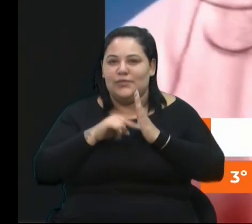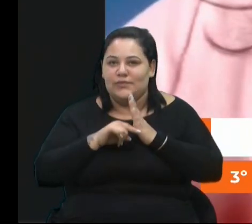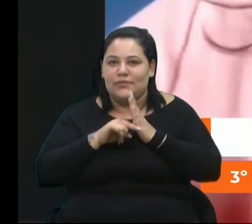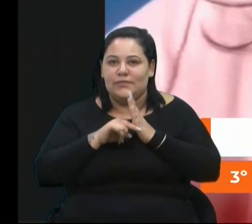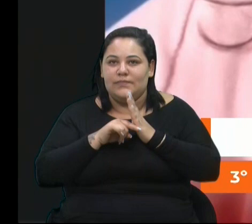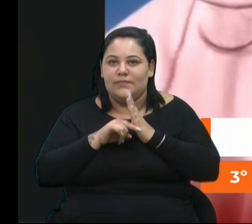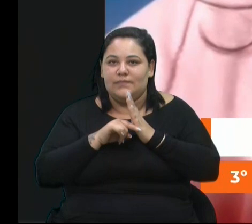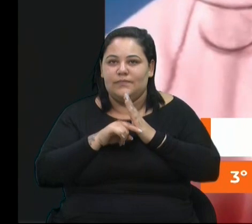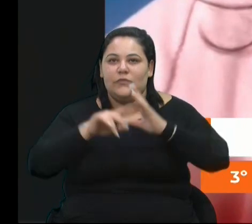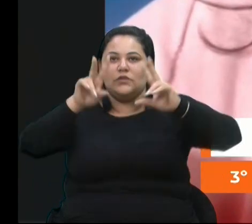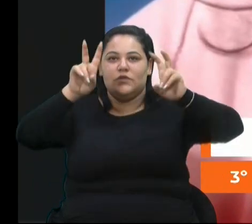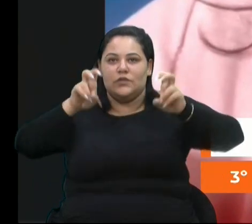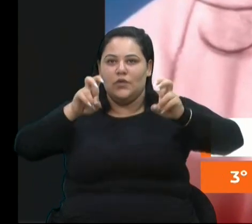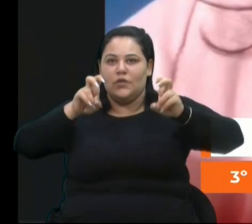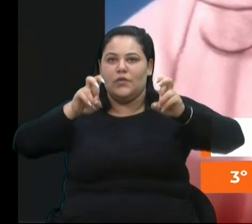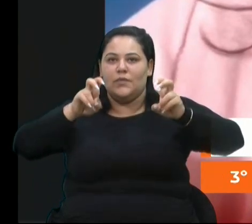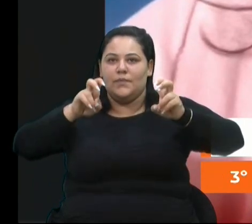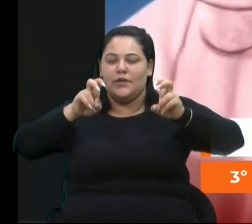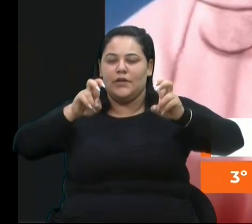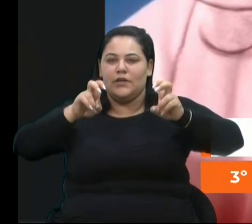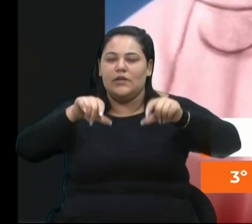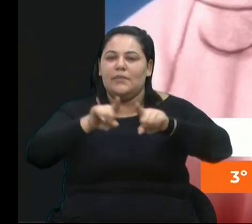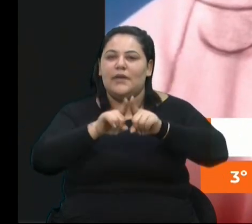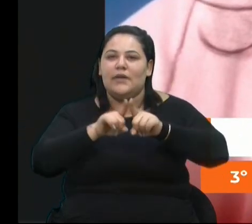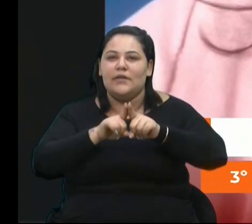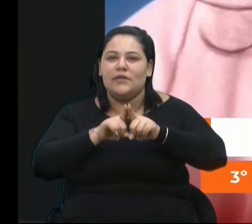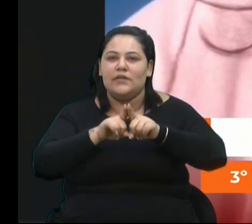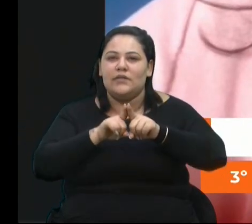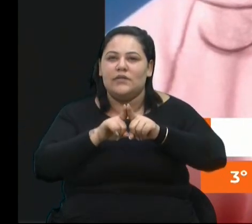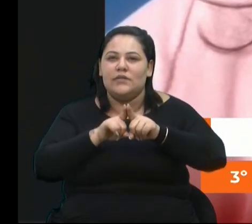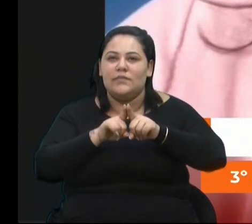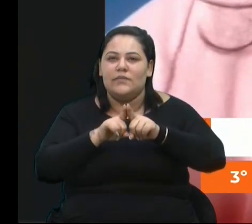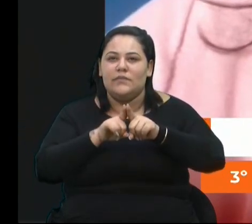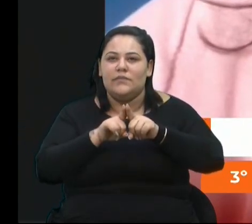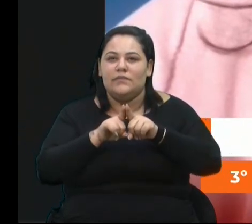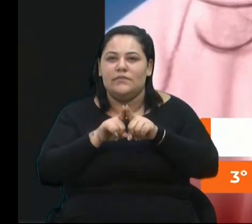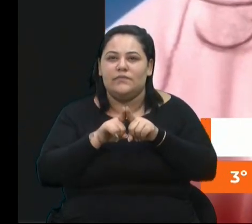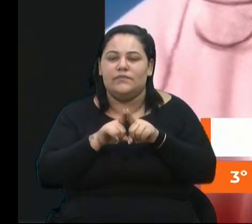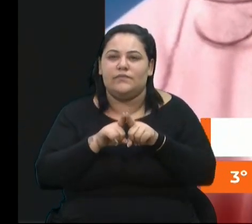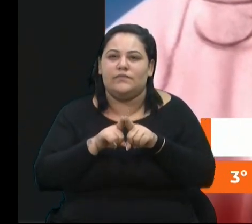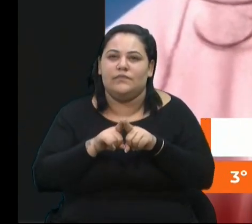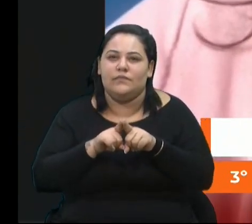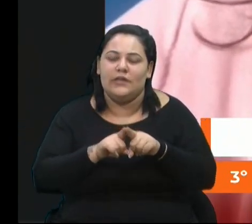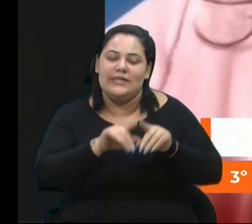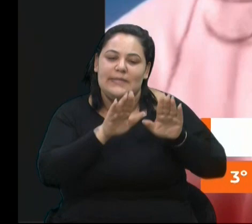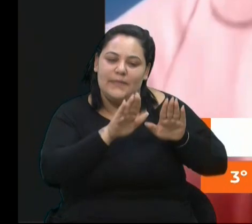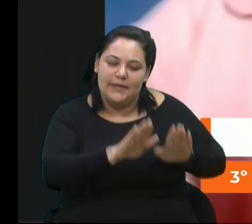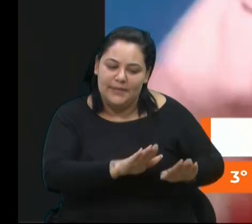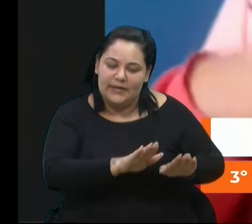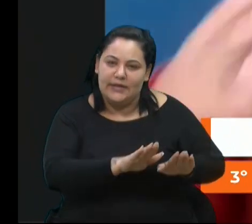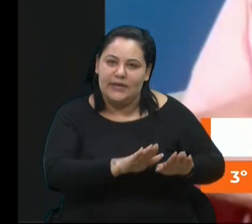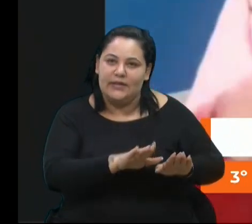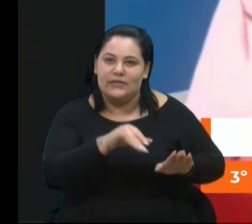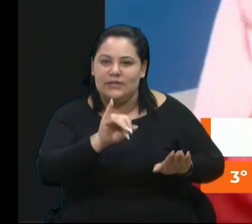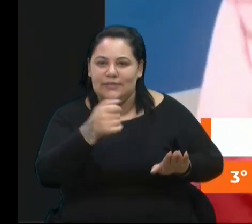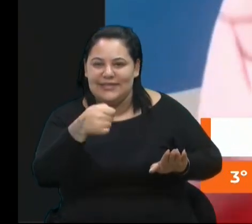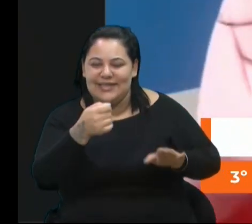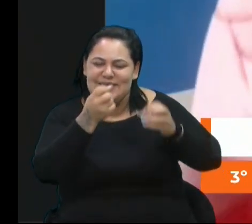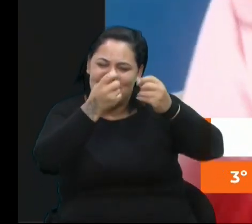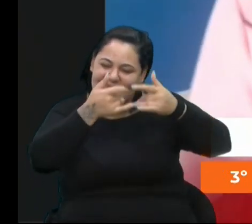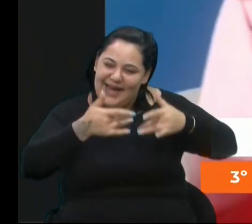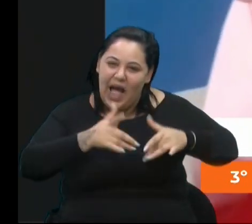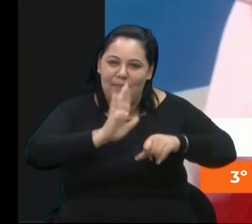tem questões, por exemplo, sobre mais efetivamente sobre a questão da sobrecitabilidade. Aí a gente precisaria explicar